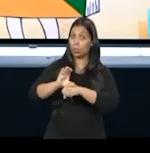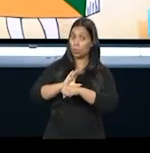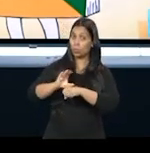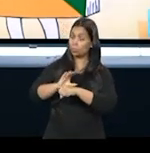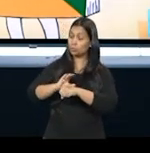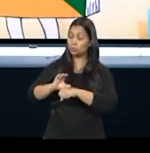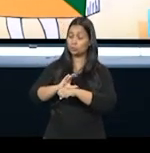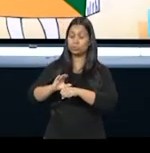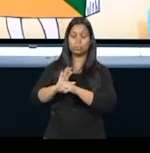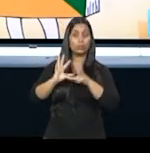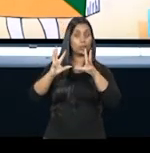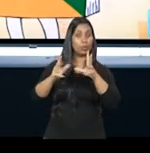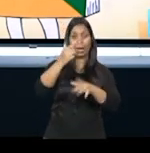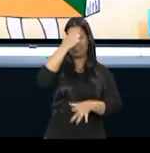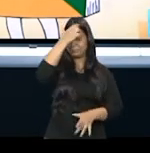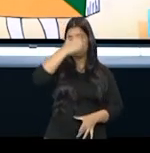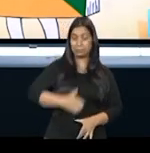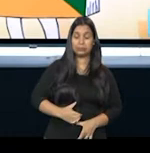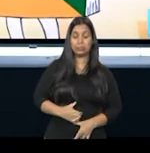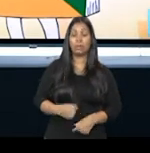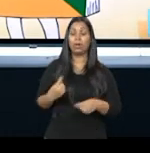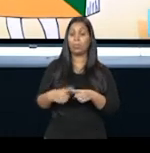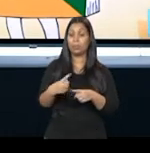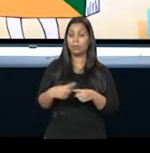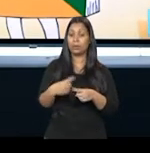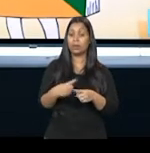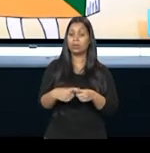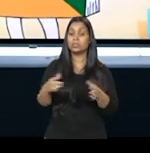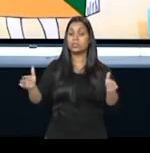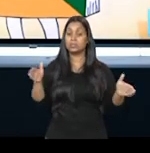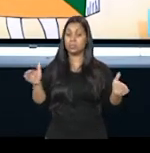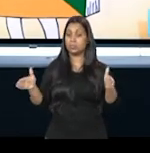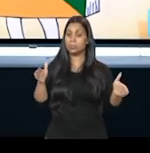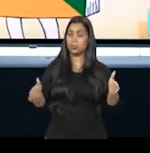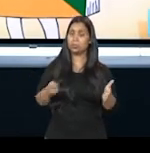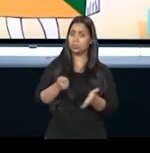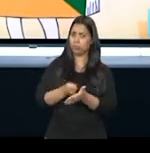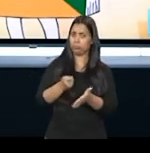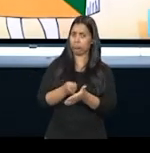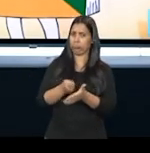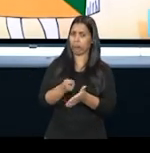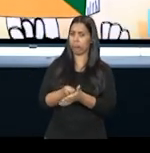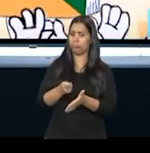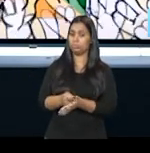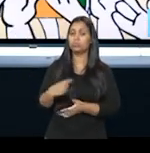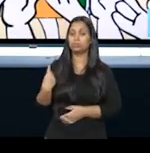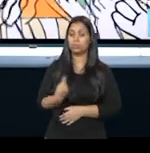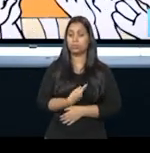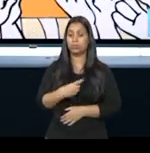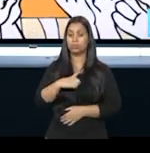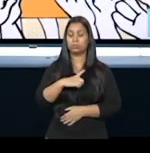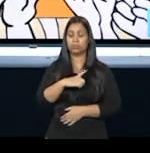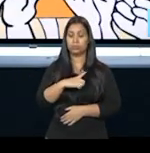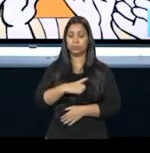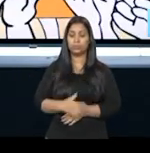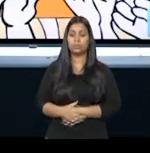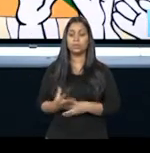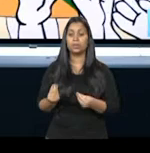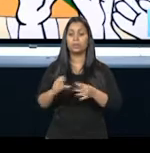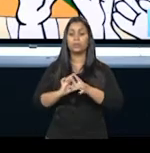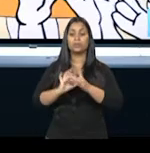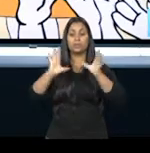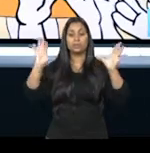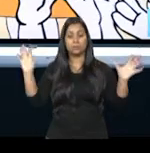Constituição cidadã, pois nela, após esse longo período de autoritarismo que tivemos, consta